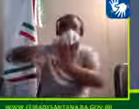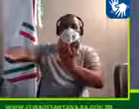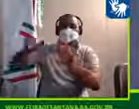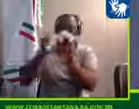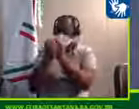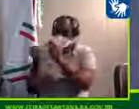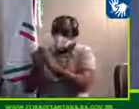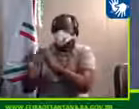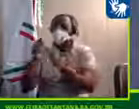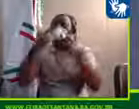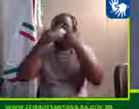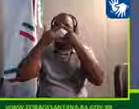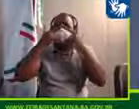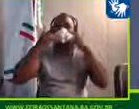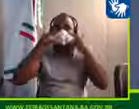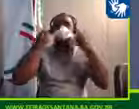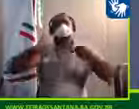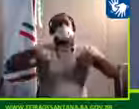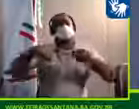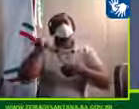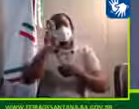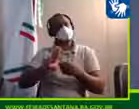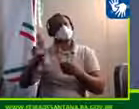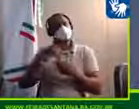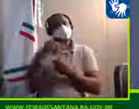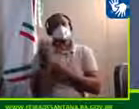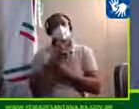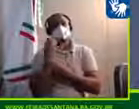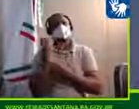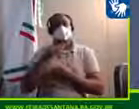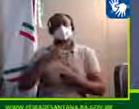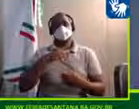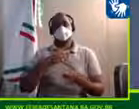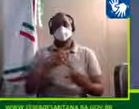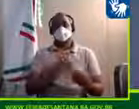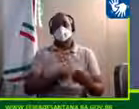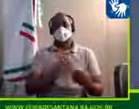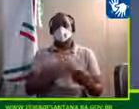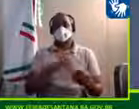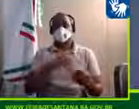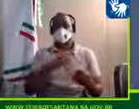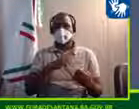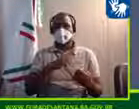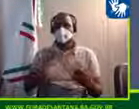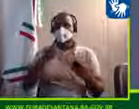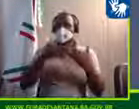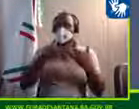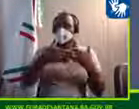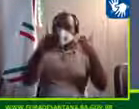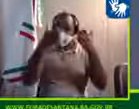implica em uso de máscaras, implica em uso de álcool gel permanente, de organização,